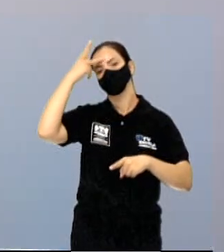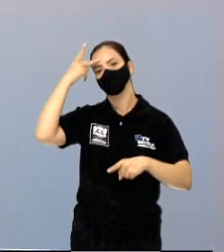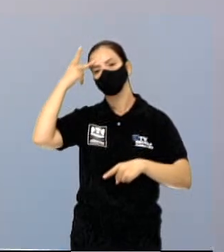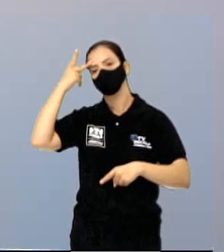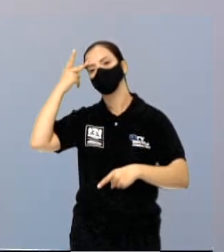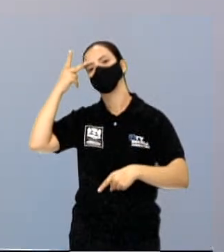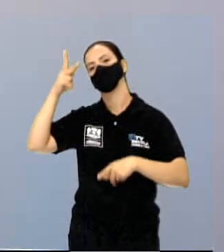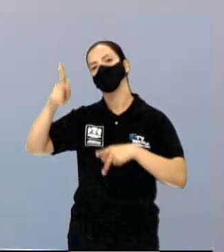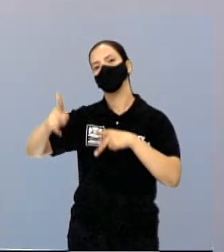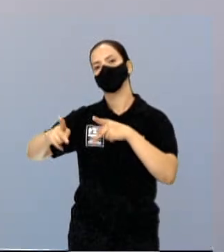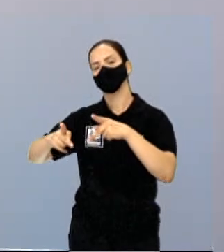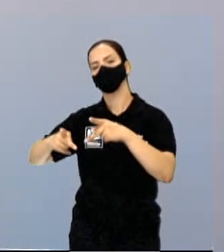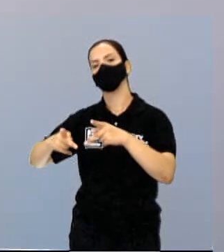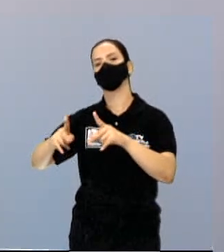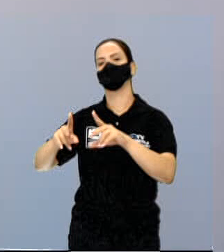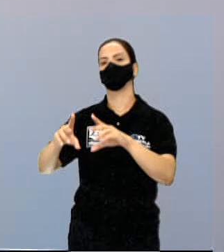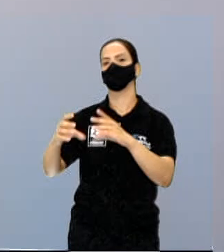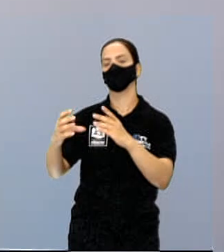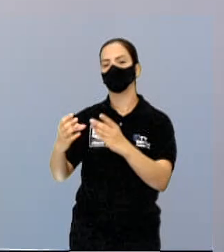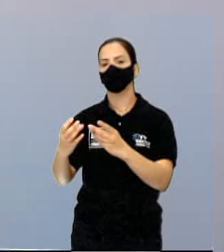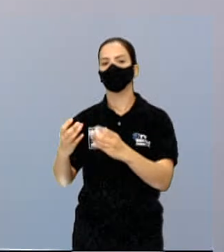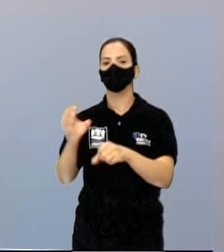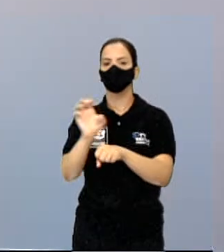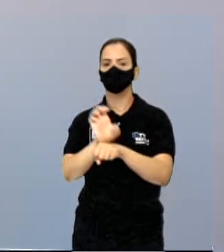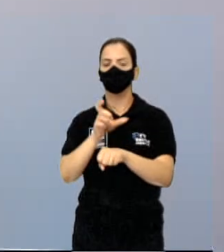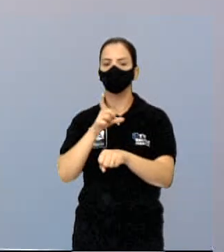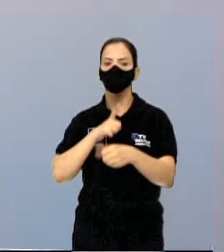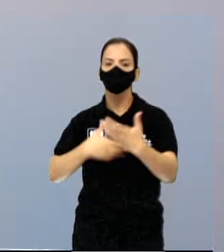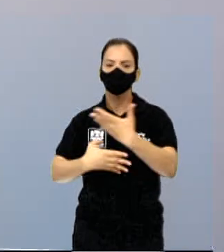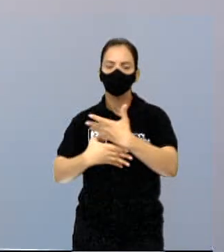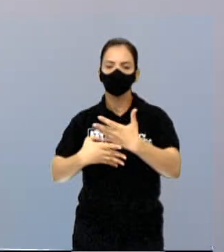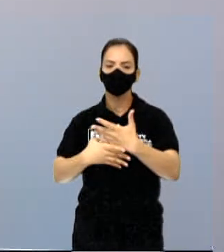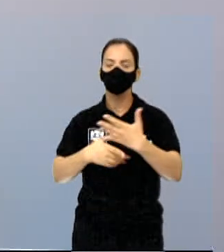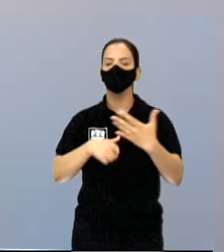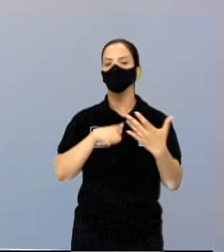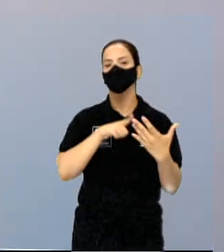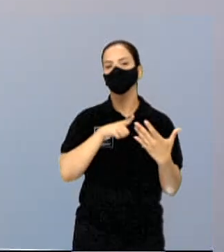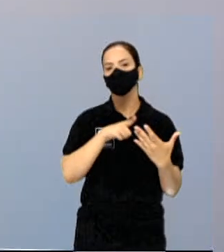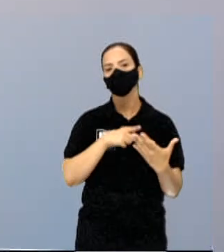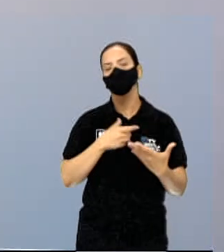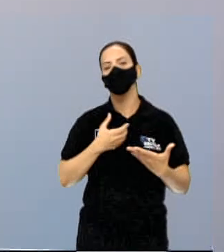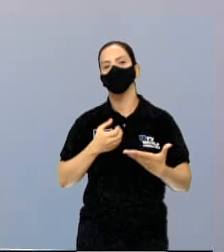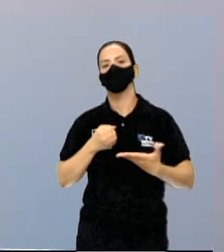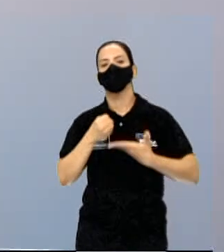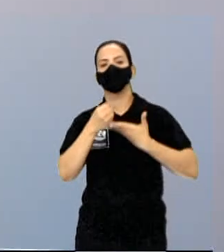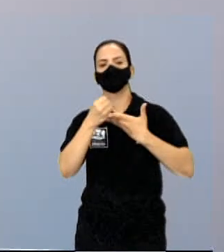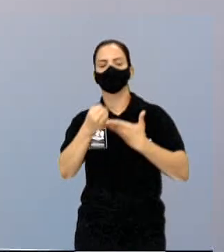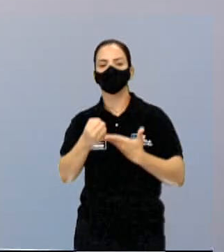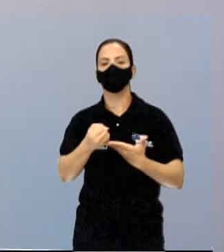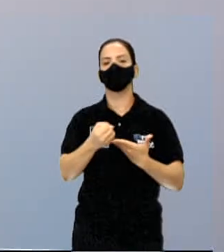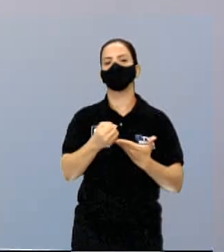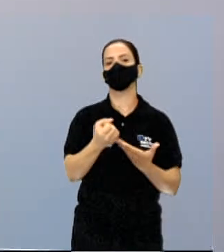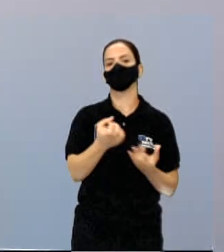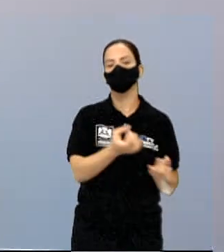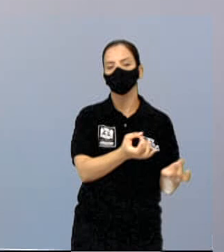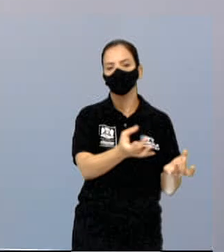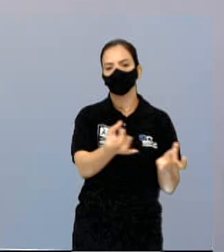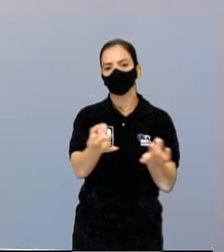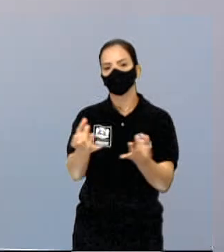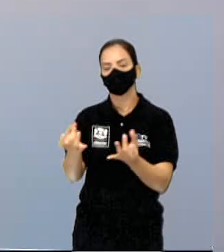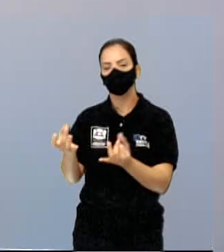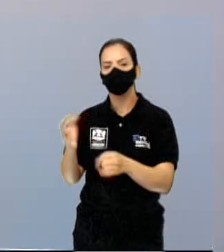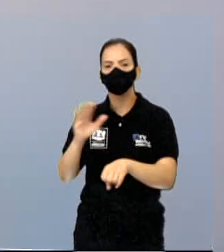entre os estados e aquelas cidades que ali existiam, né, e ajudava também nessa questão comercial, tá? Nessa época não existia